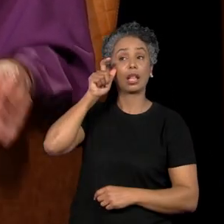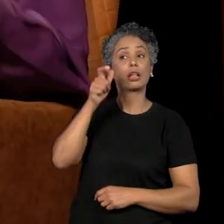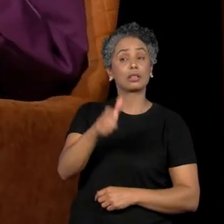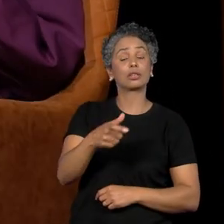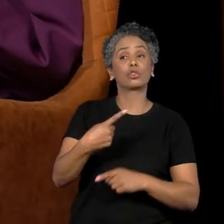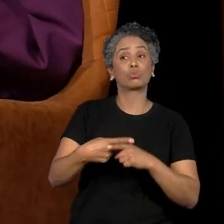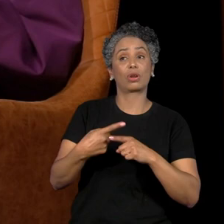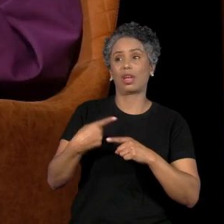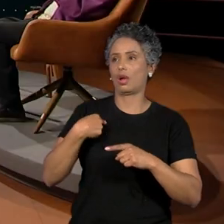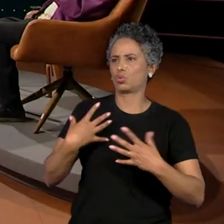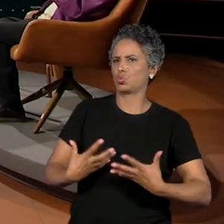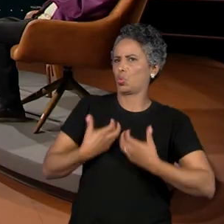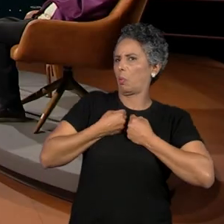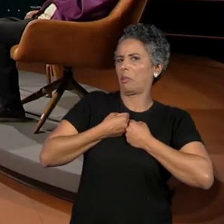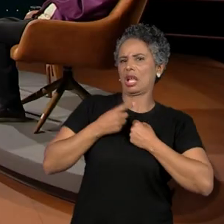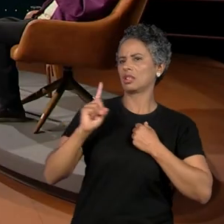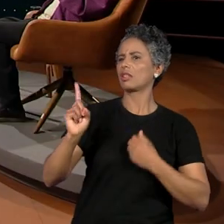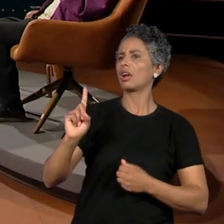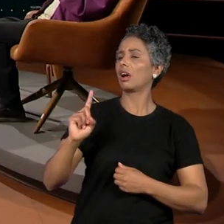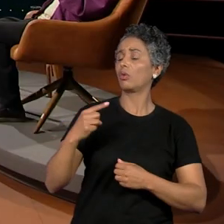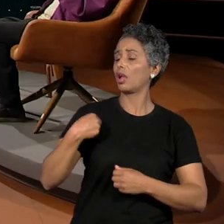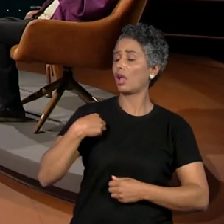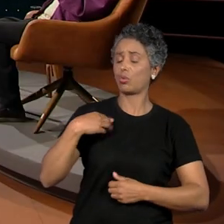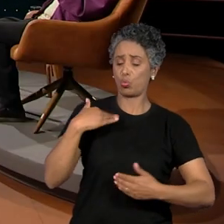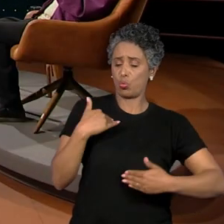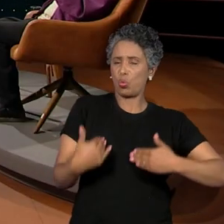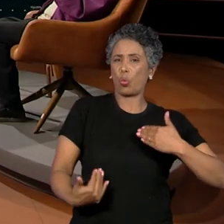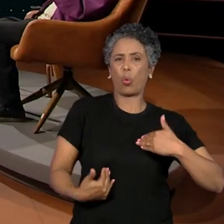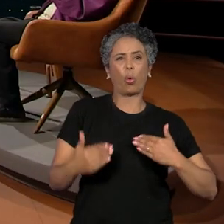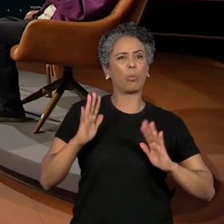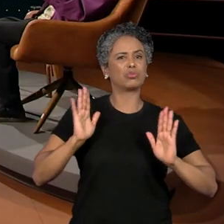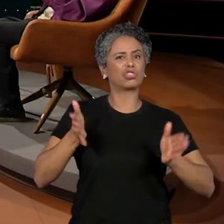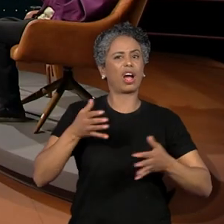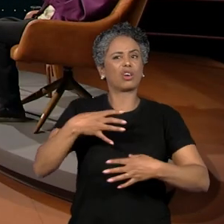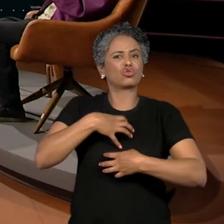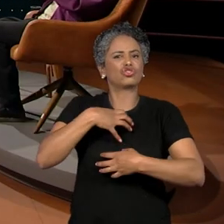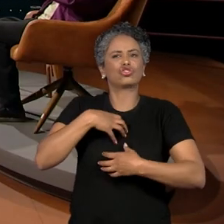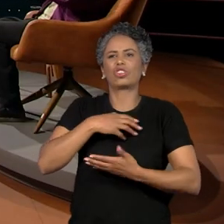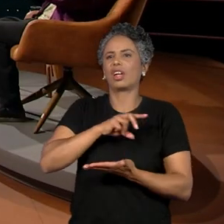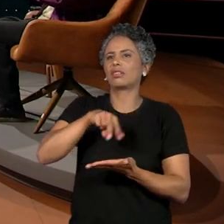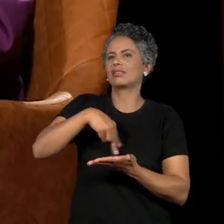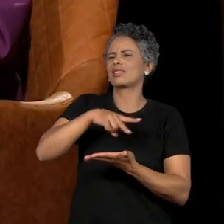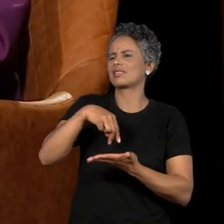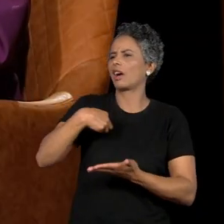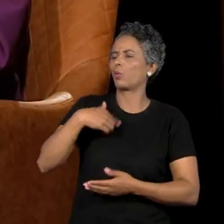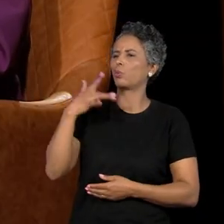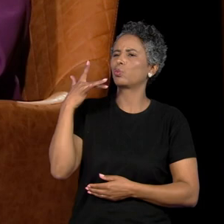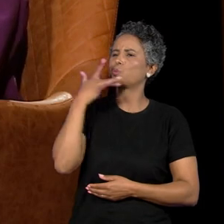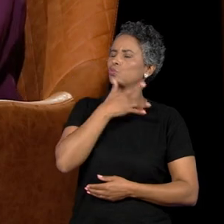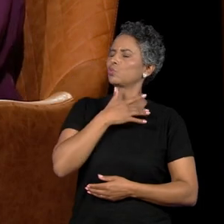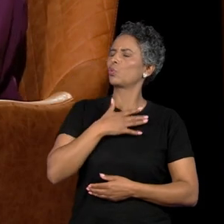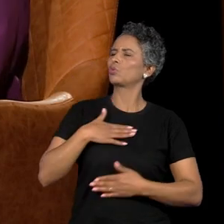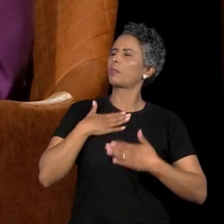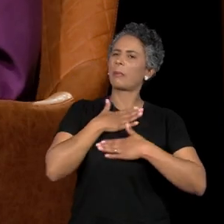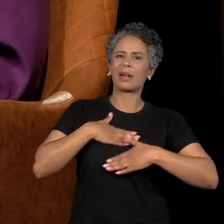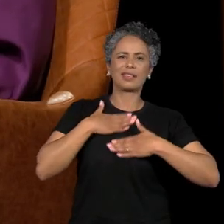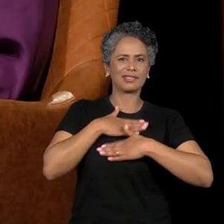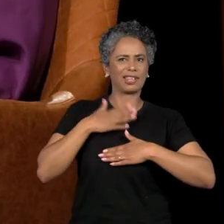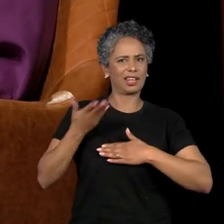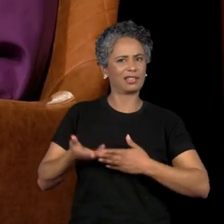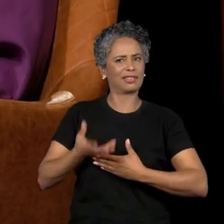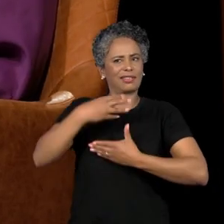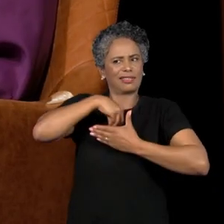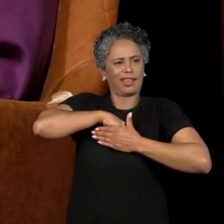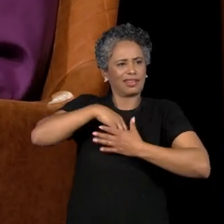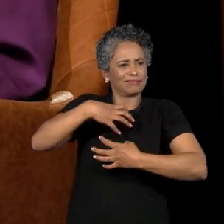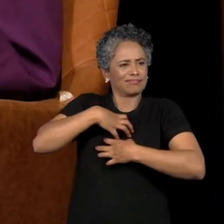Surpresa corpórea. Você já tinha aquilo nato. a dança já estava calcada no